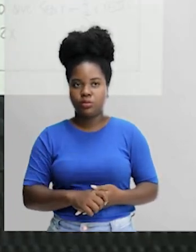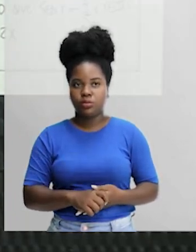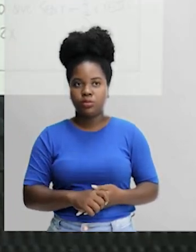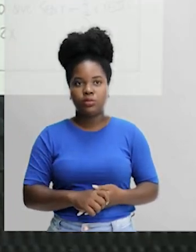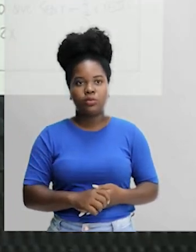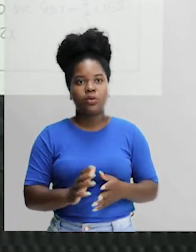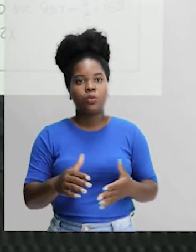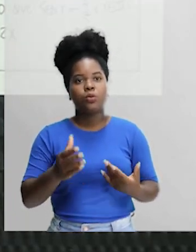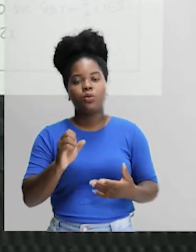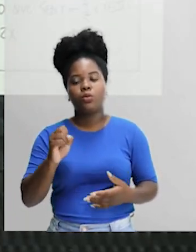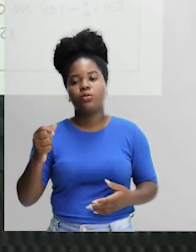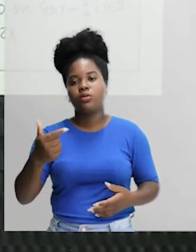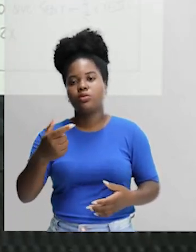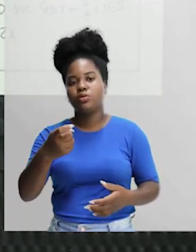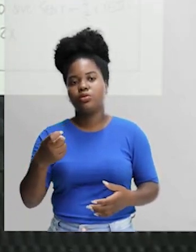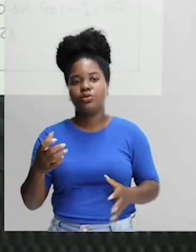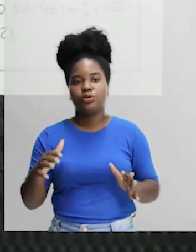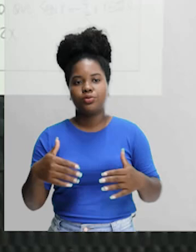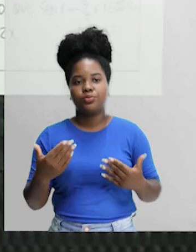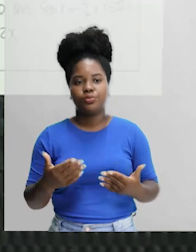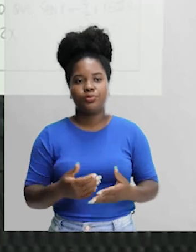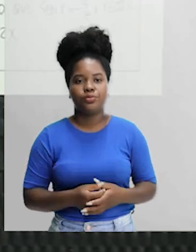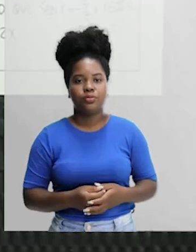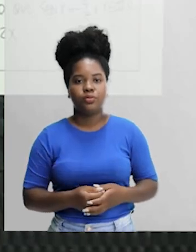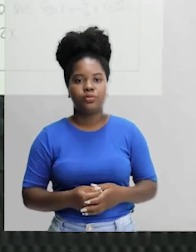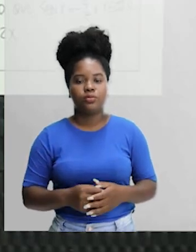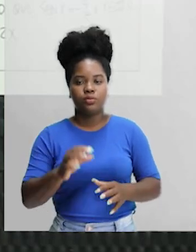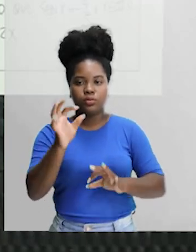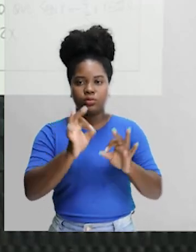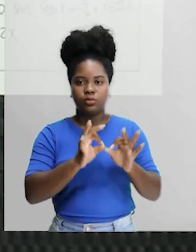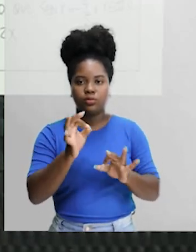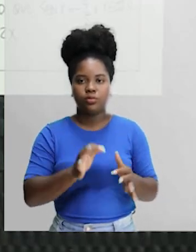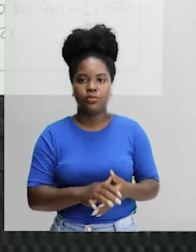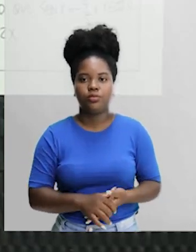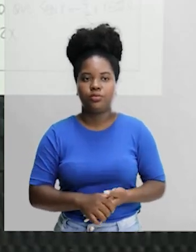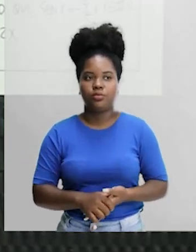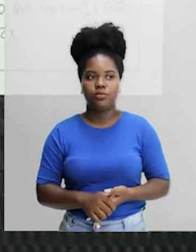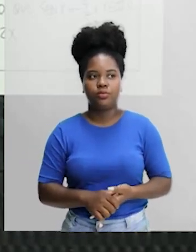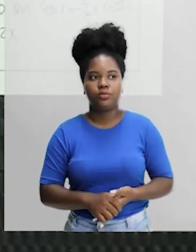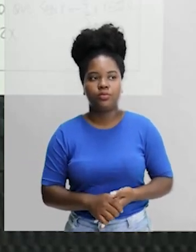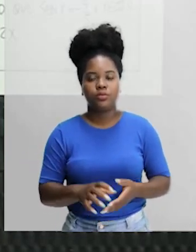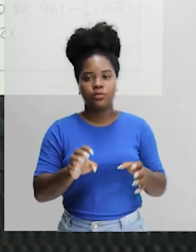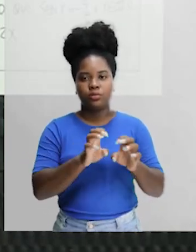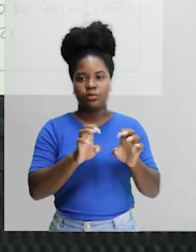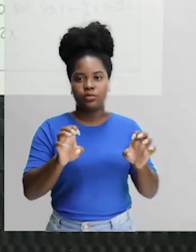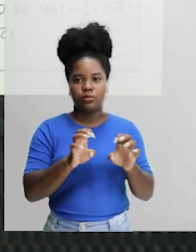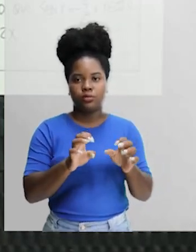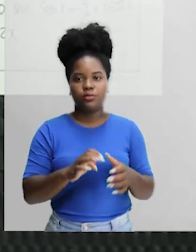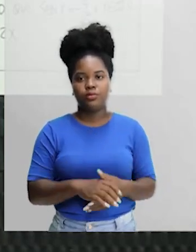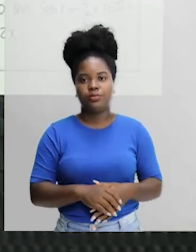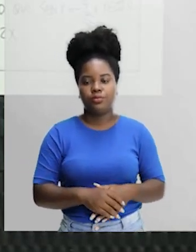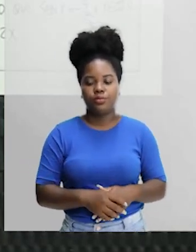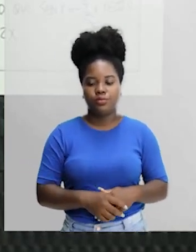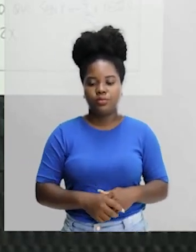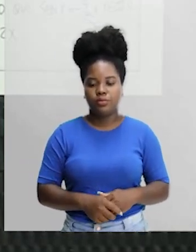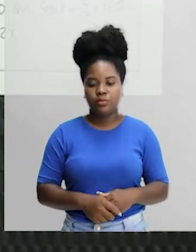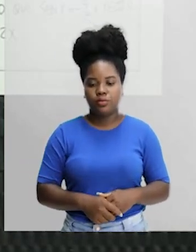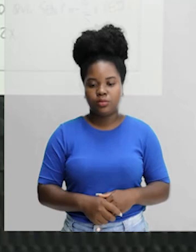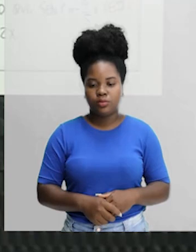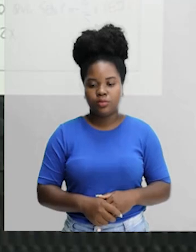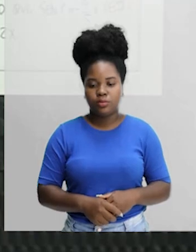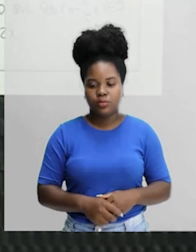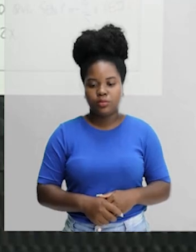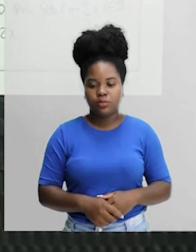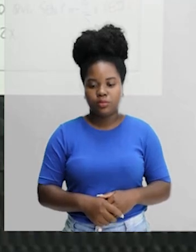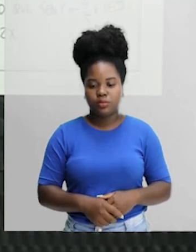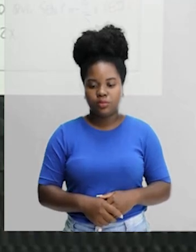quanto é o cosseno de 2x. Tá? Vamos calcular que é um cosseno de 2x. Então, vamos para a fórmula. Né? Tá? Vamos para a fórmula